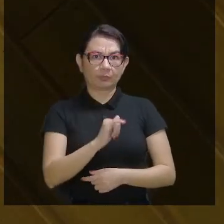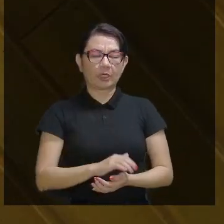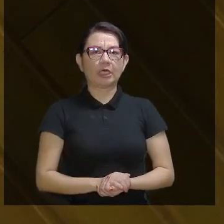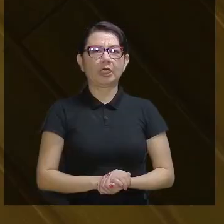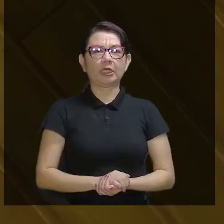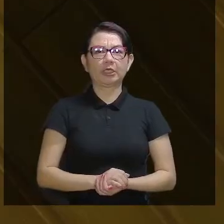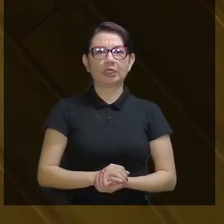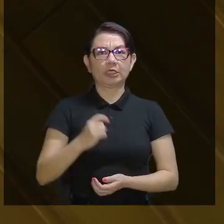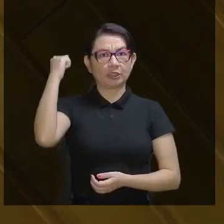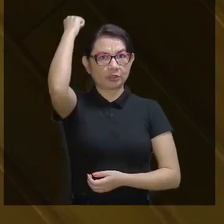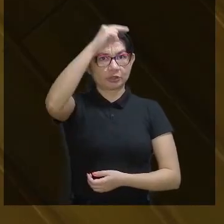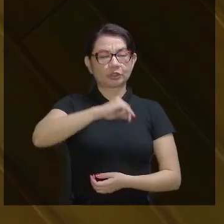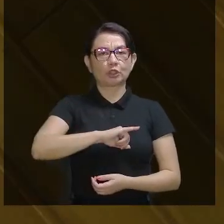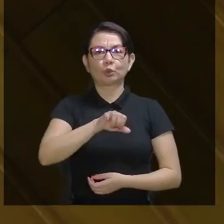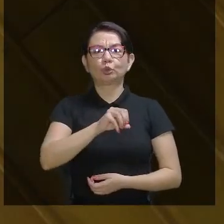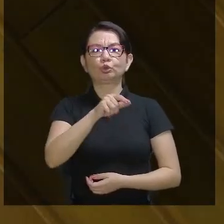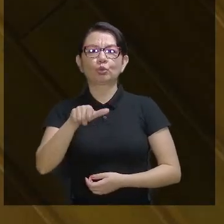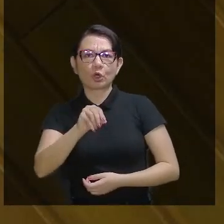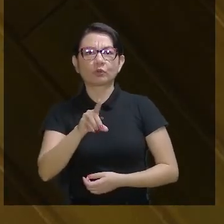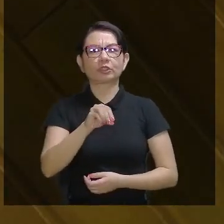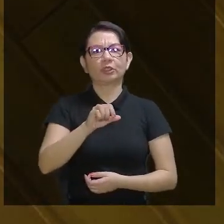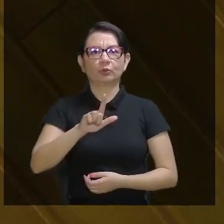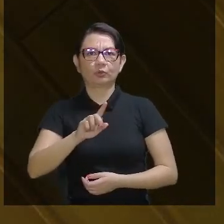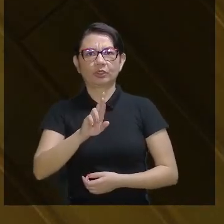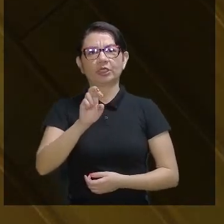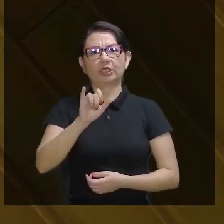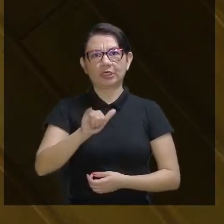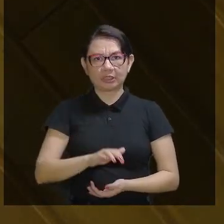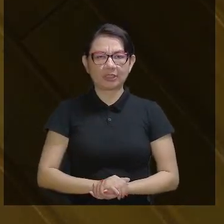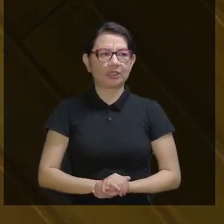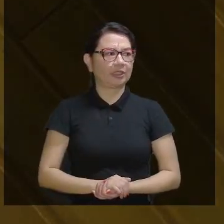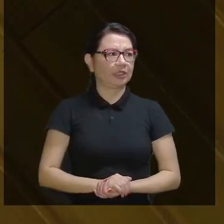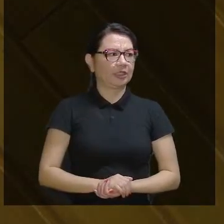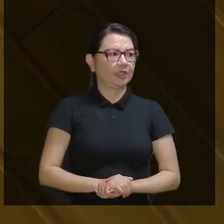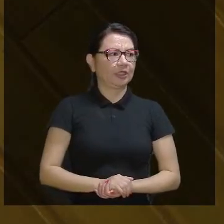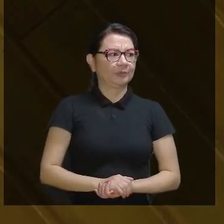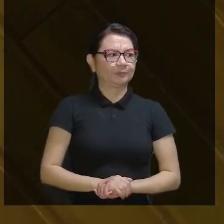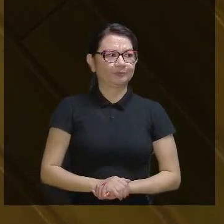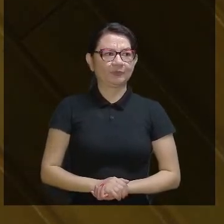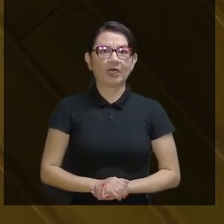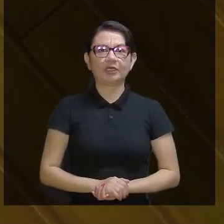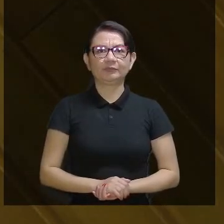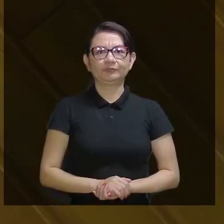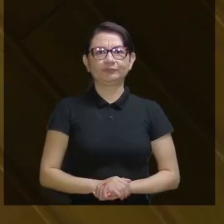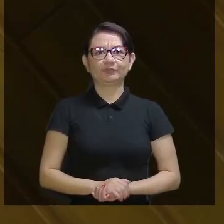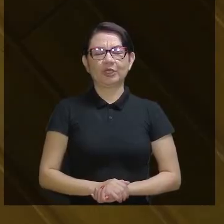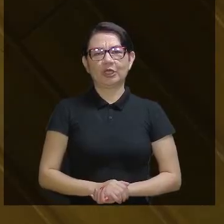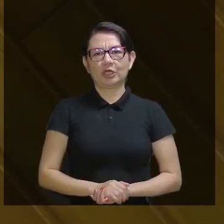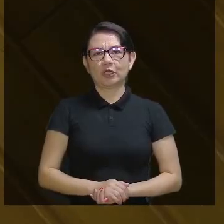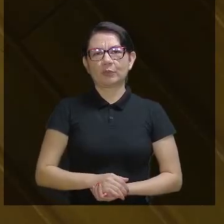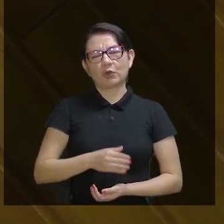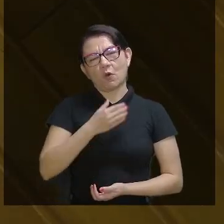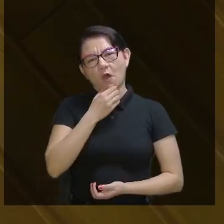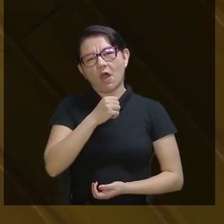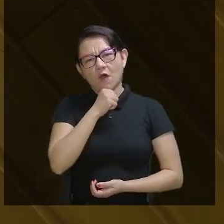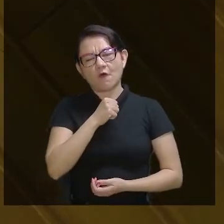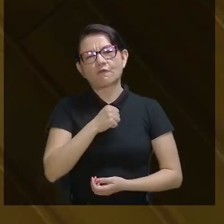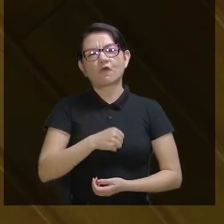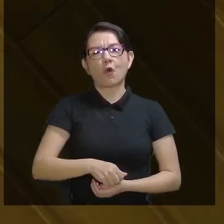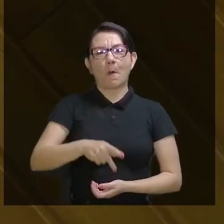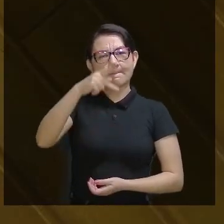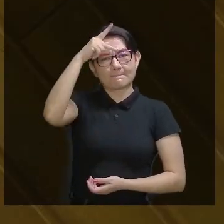del Rei era filhado de um grande político, meu avô era padrinho desse mesmo